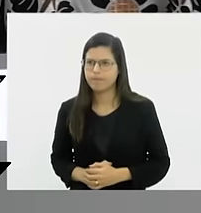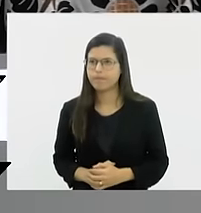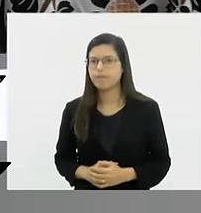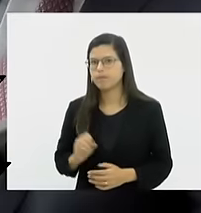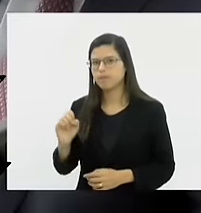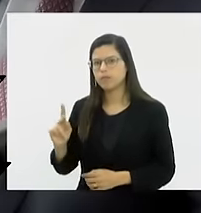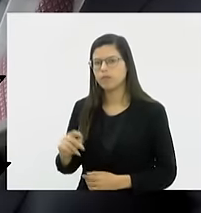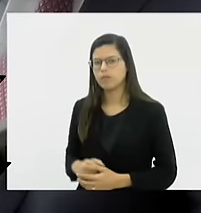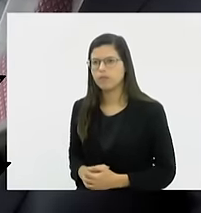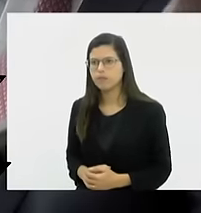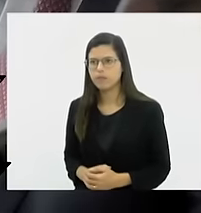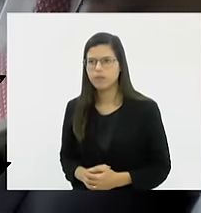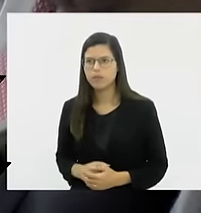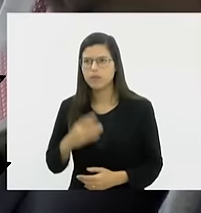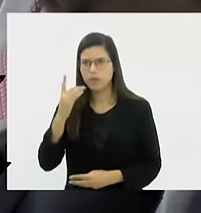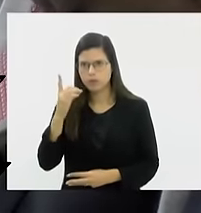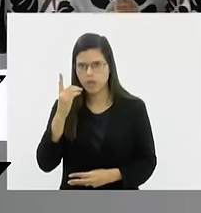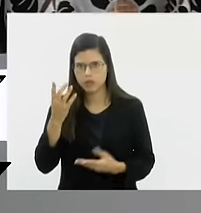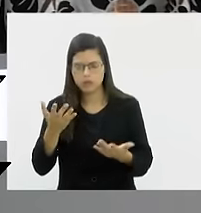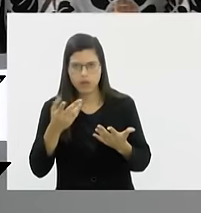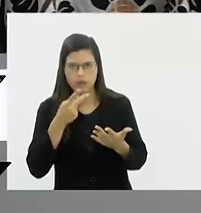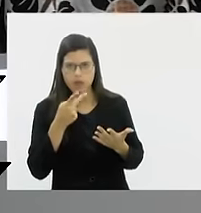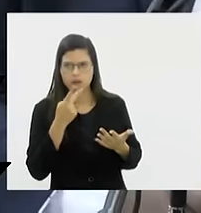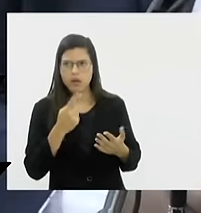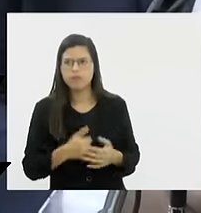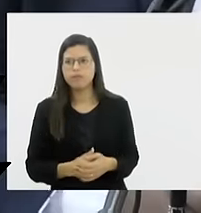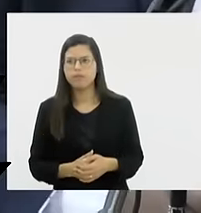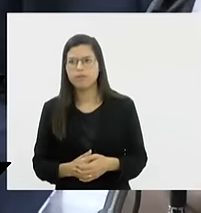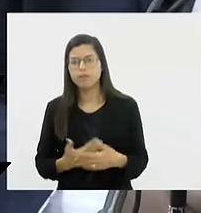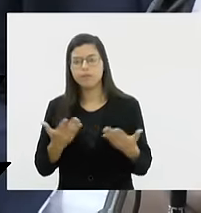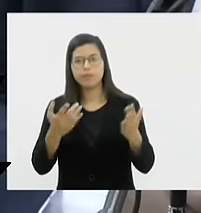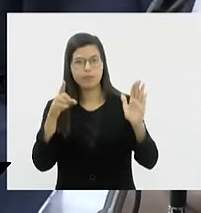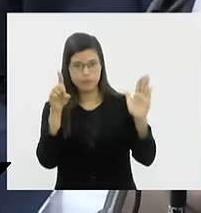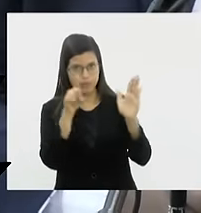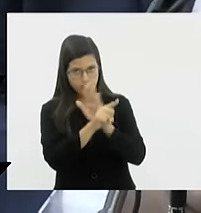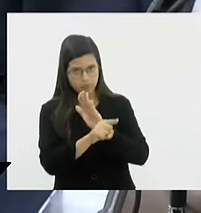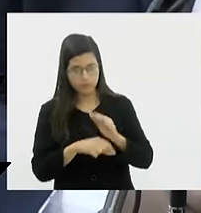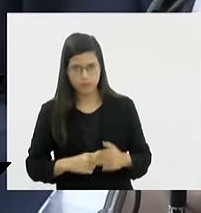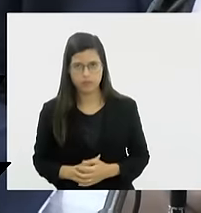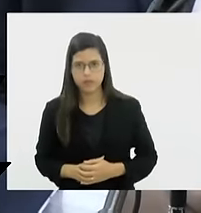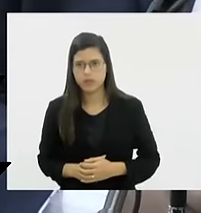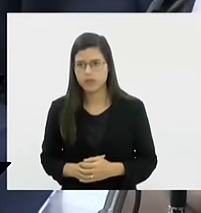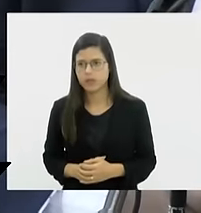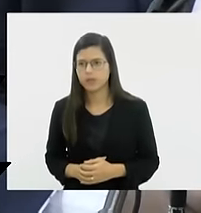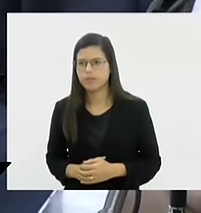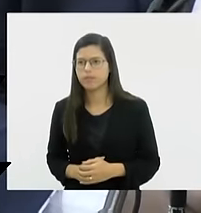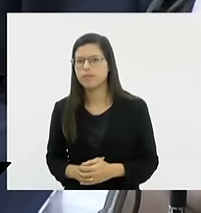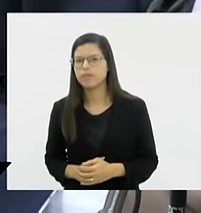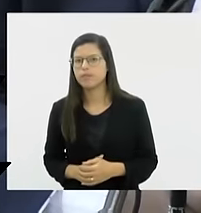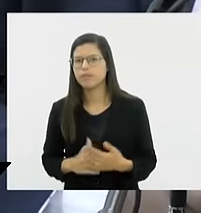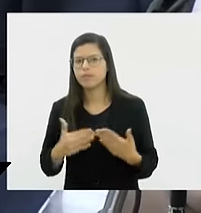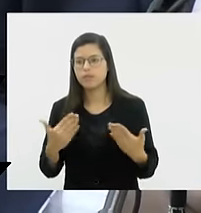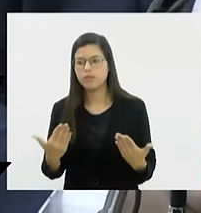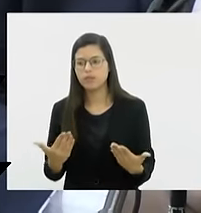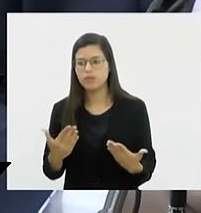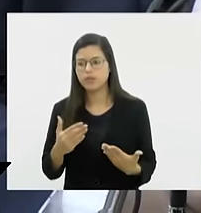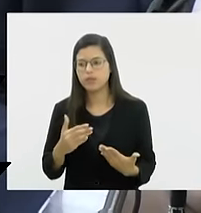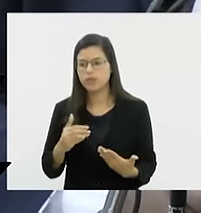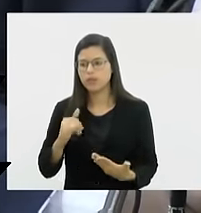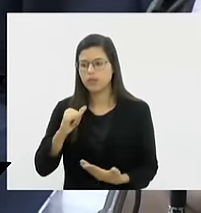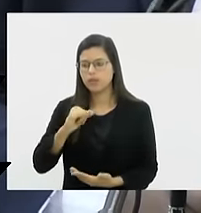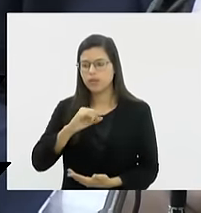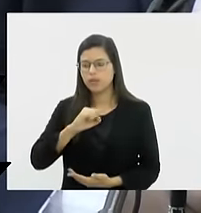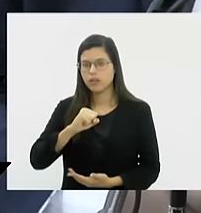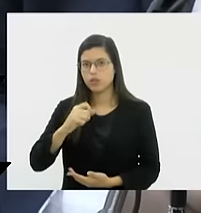deputado quer fazer uso da palavra? Eu, presidente, só fazer só uma pergunta aqui. Segundo o ISPE, tiveram mais de 23